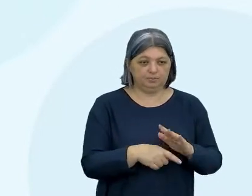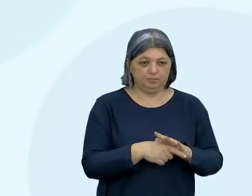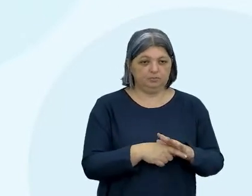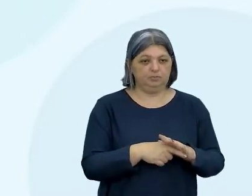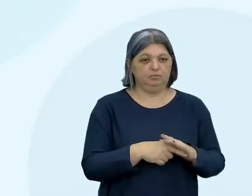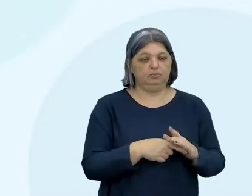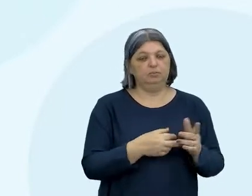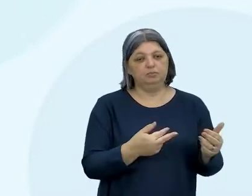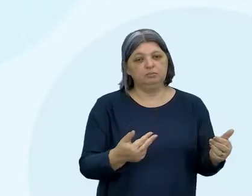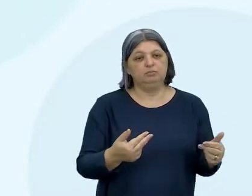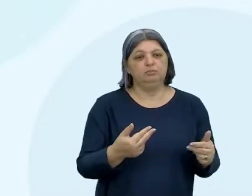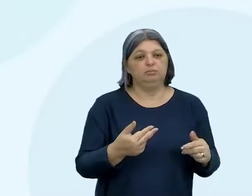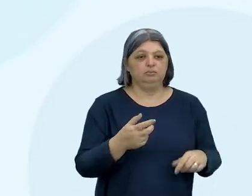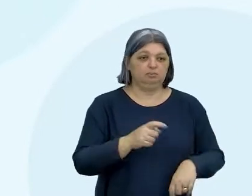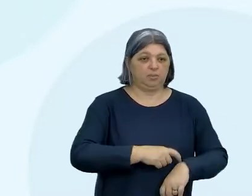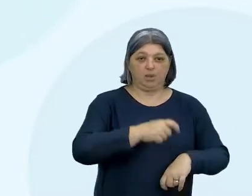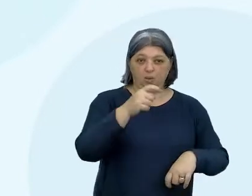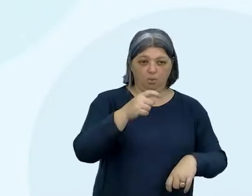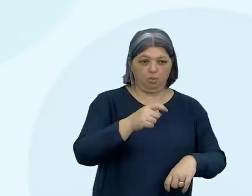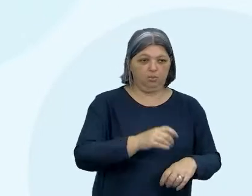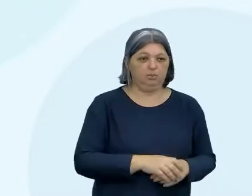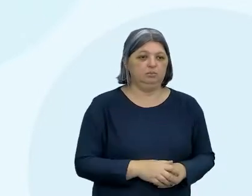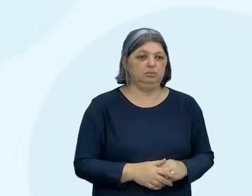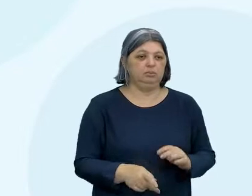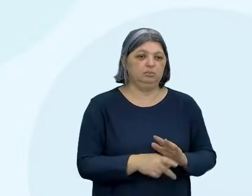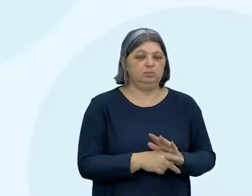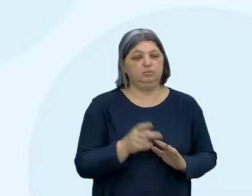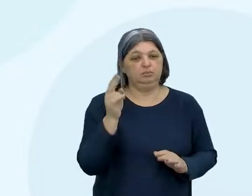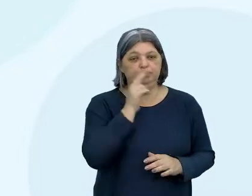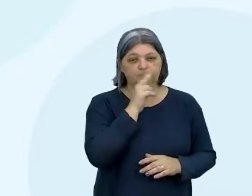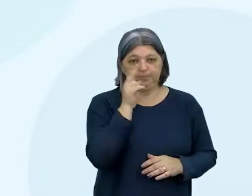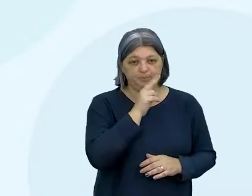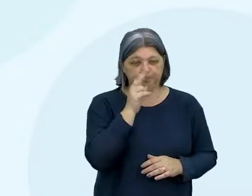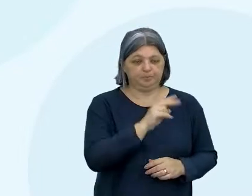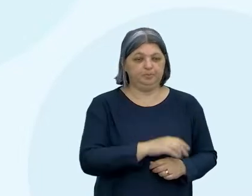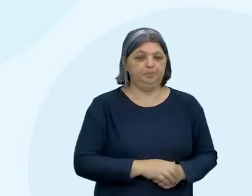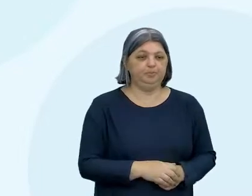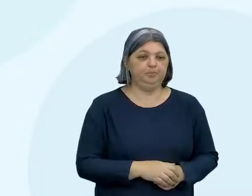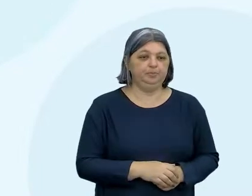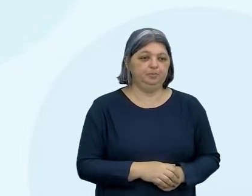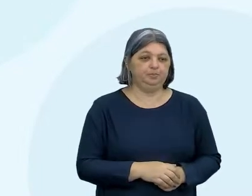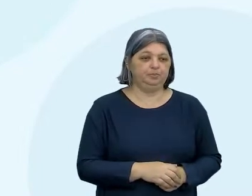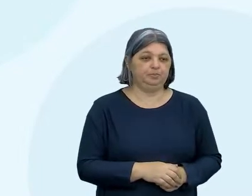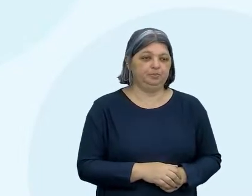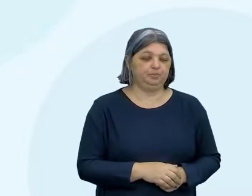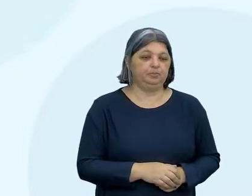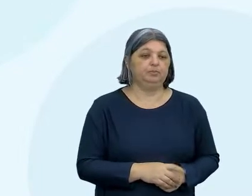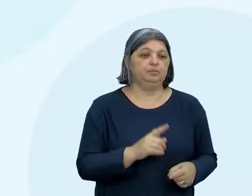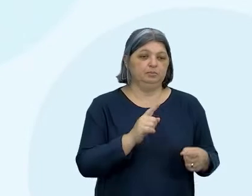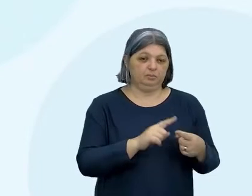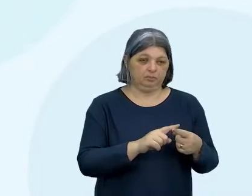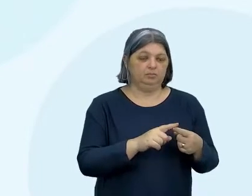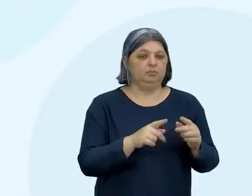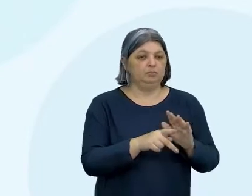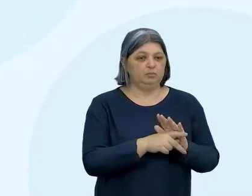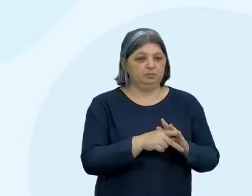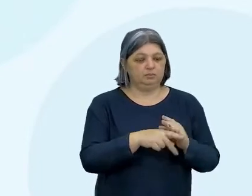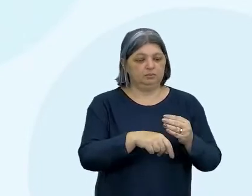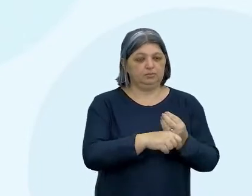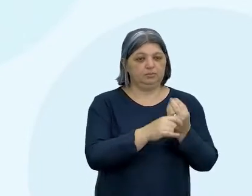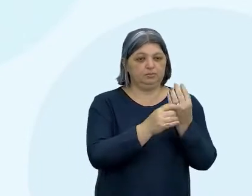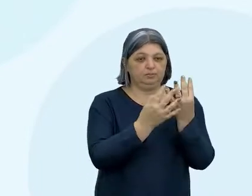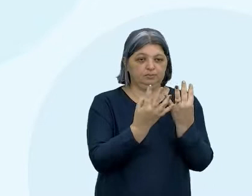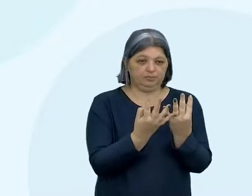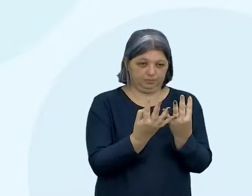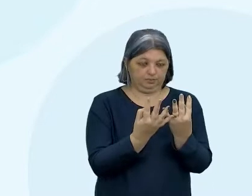de adquirir algo imediatamente em uma situação de emergência Então, uma das cartas, né, como será que a